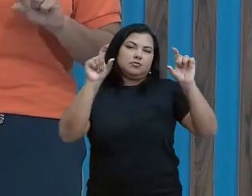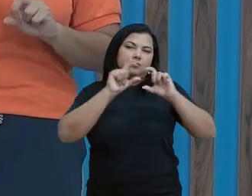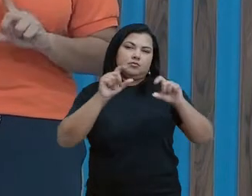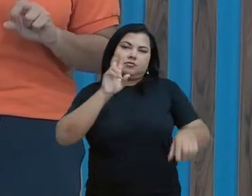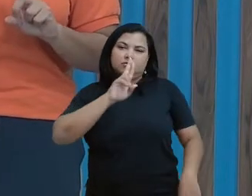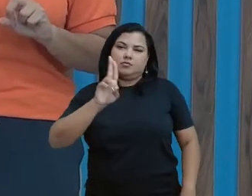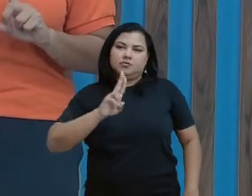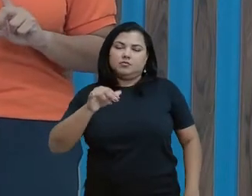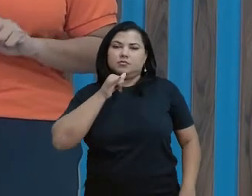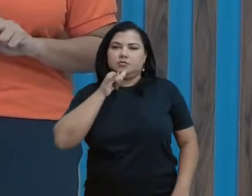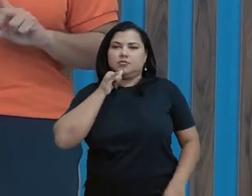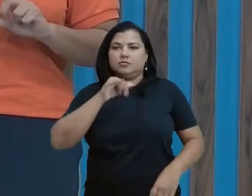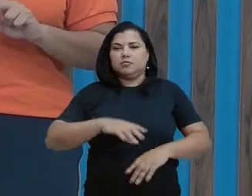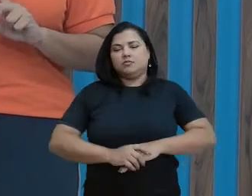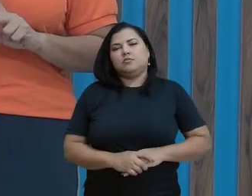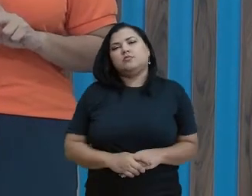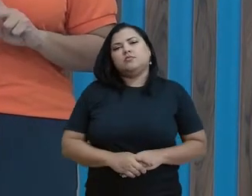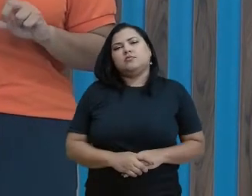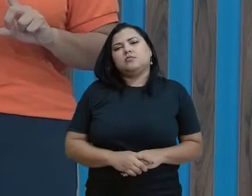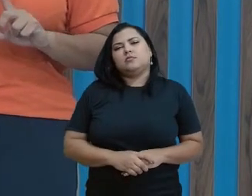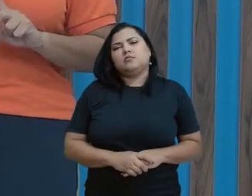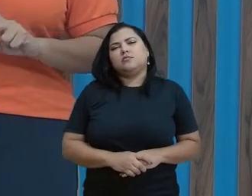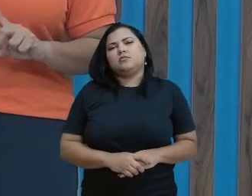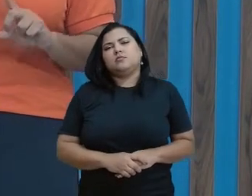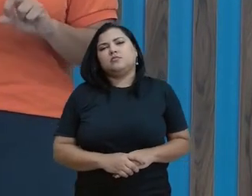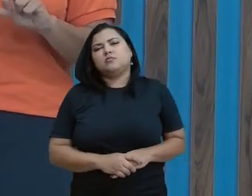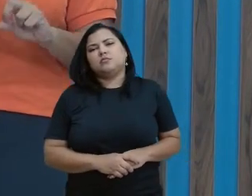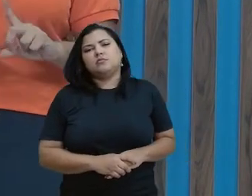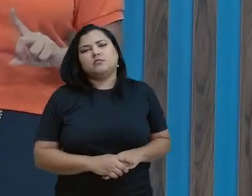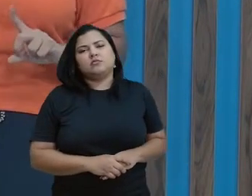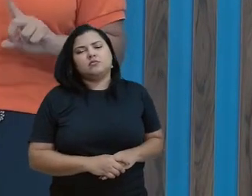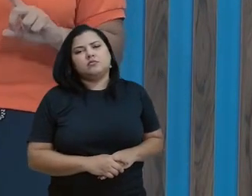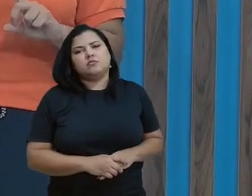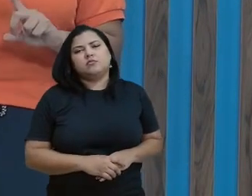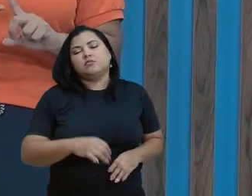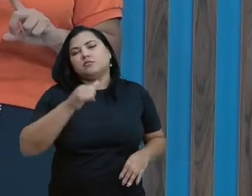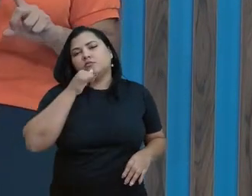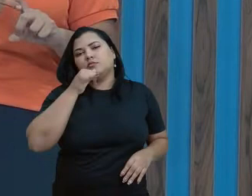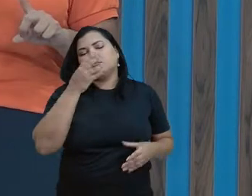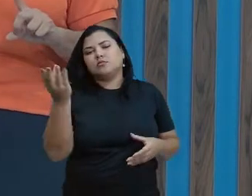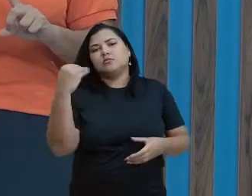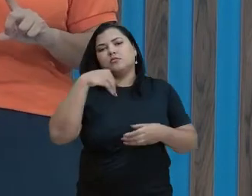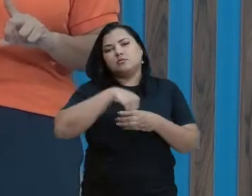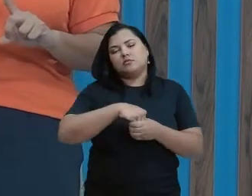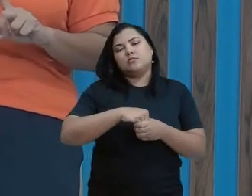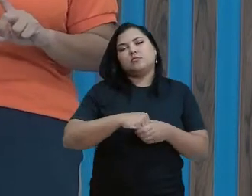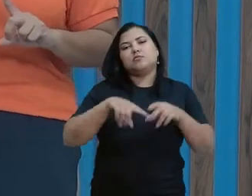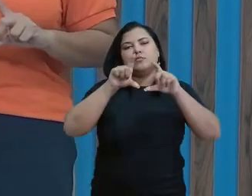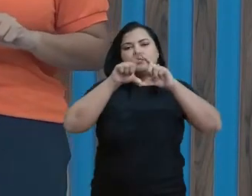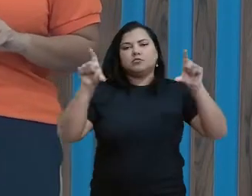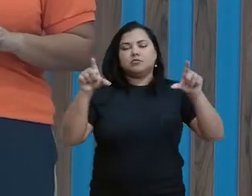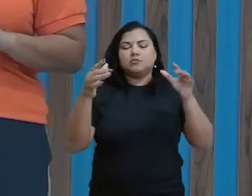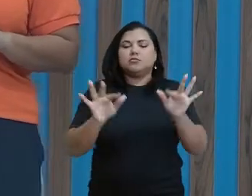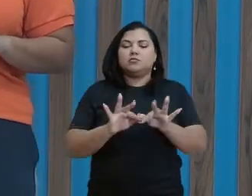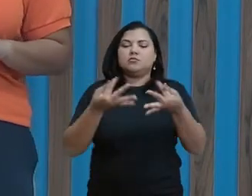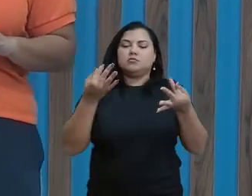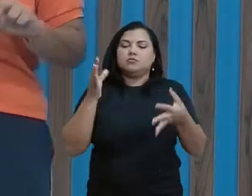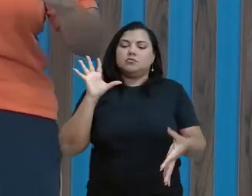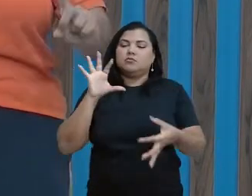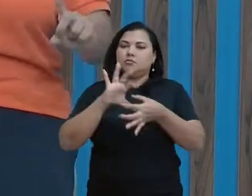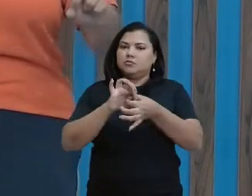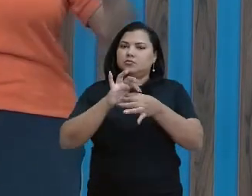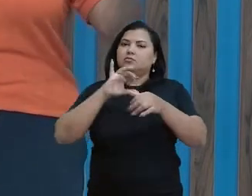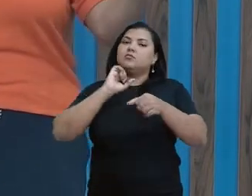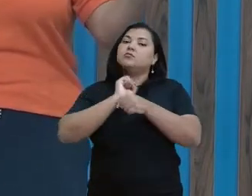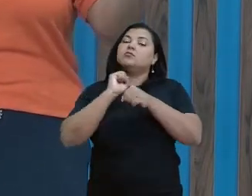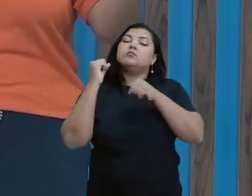que quando eu digo que que ele é um pronome relativo, introduzindo oração subordinada adjetiva, que é aquela